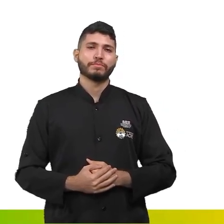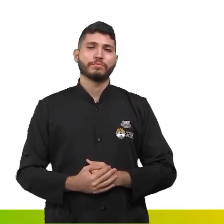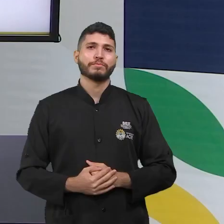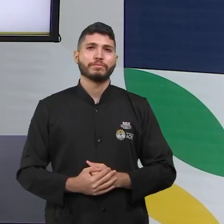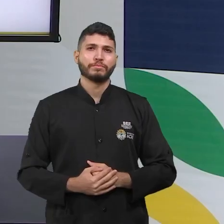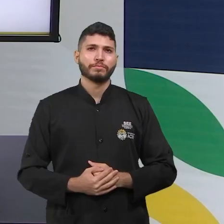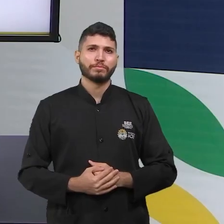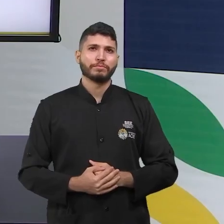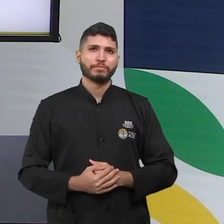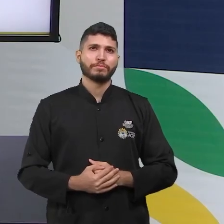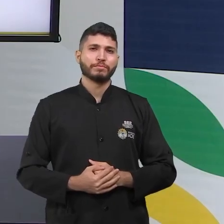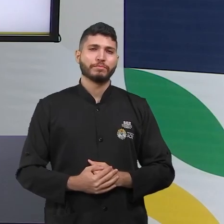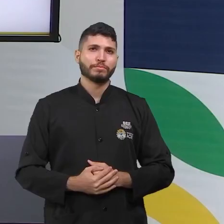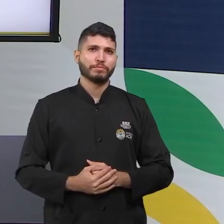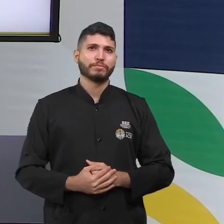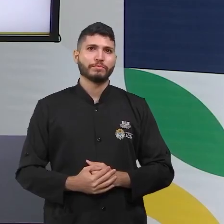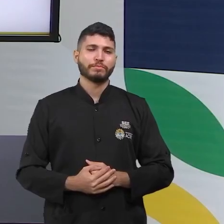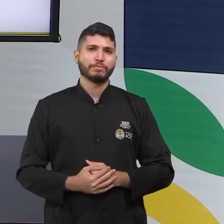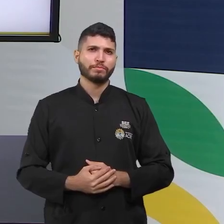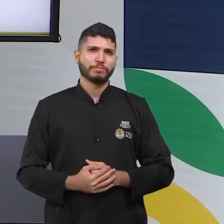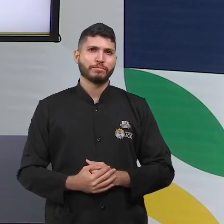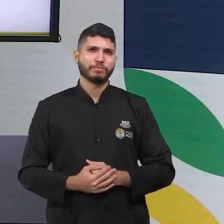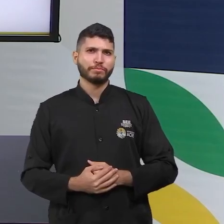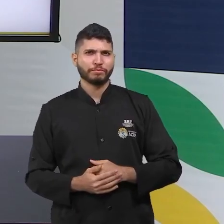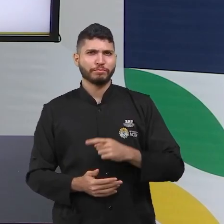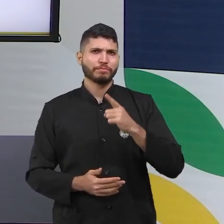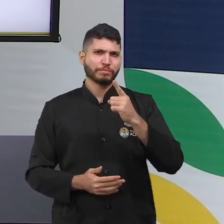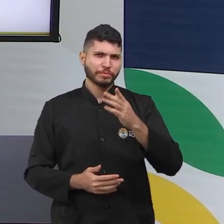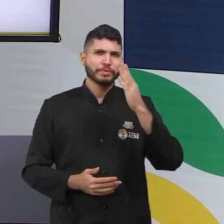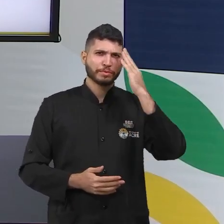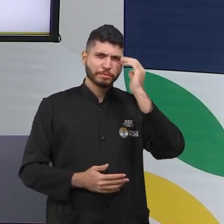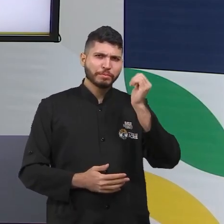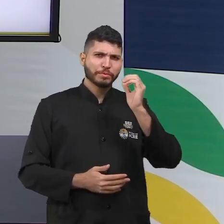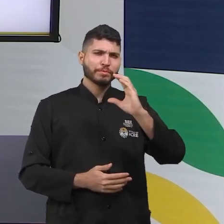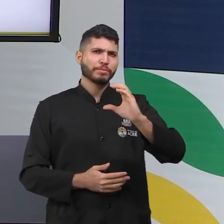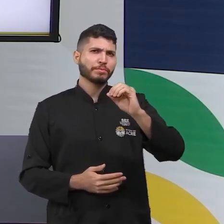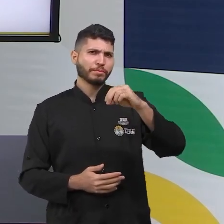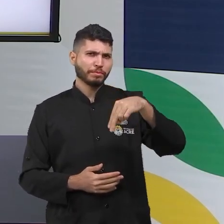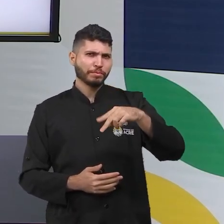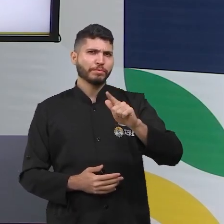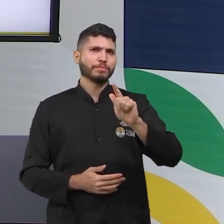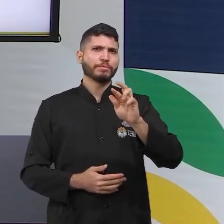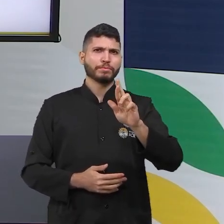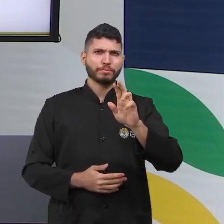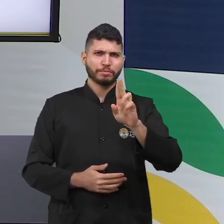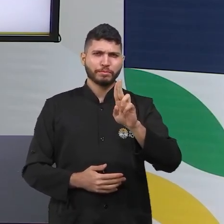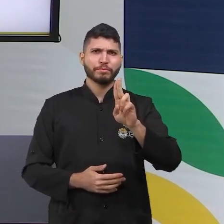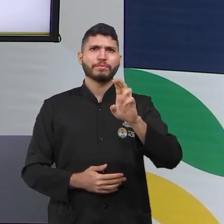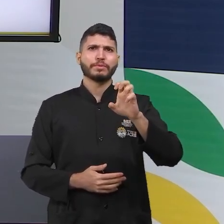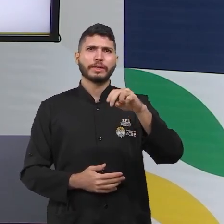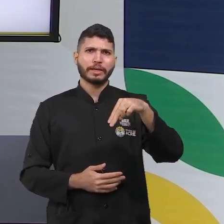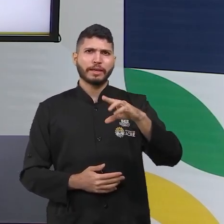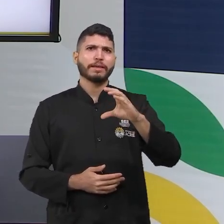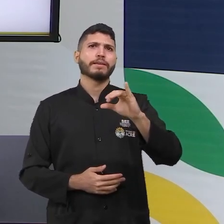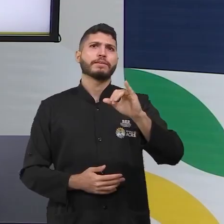saber se você sabe o que é congruência. Congruência é coincidência, eles coincidem.